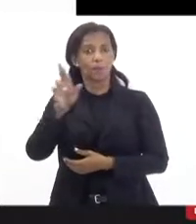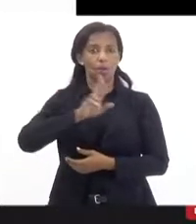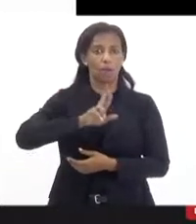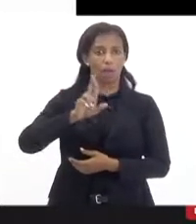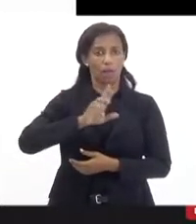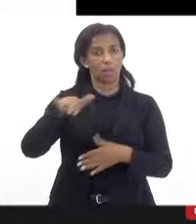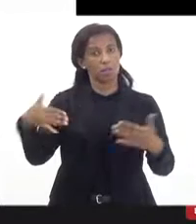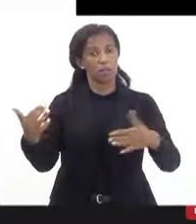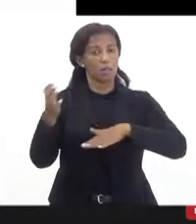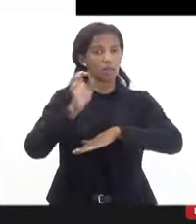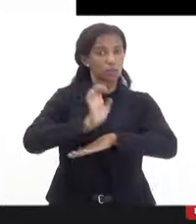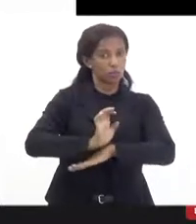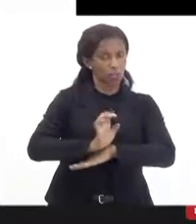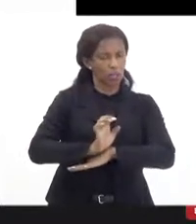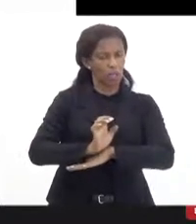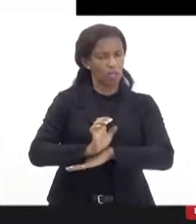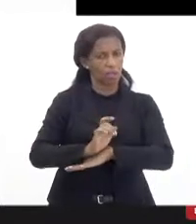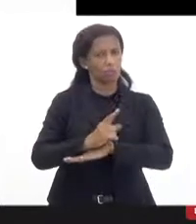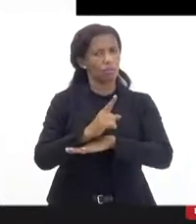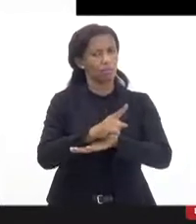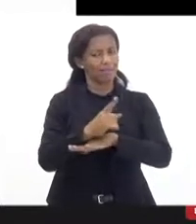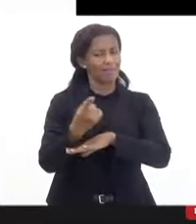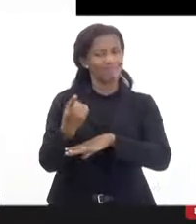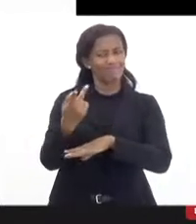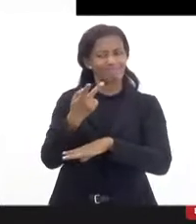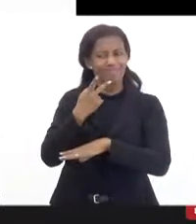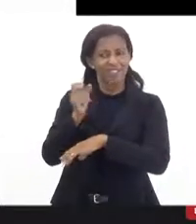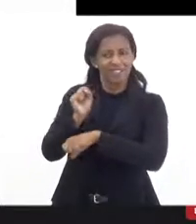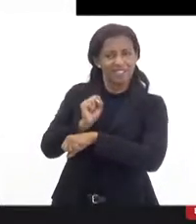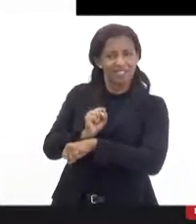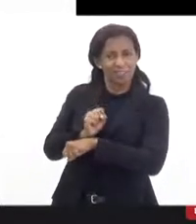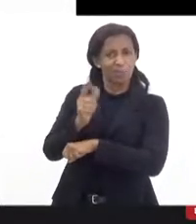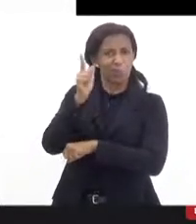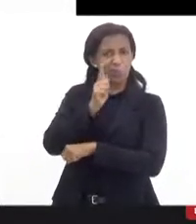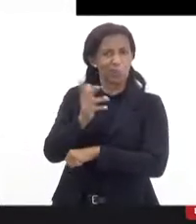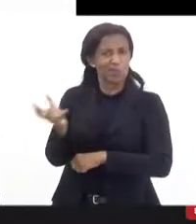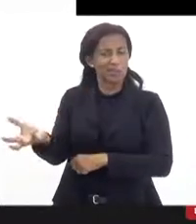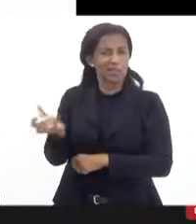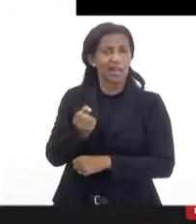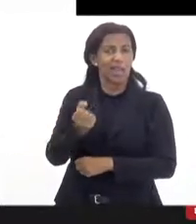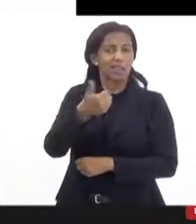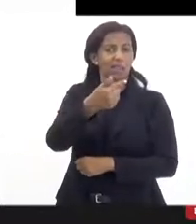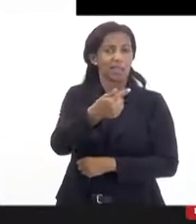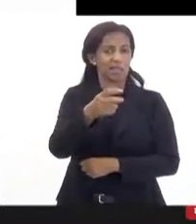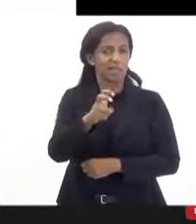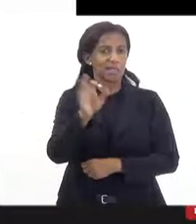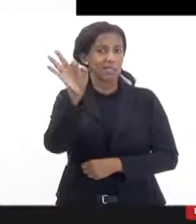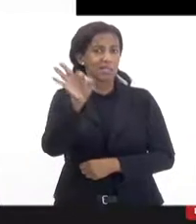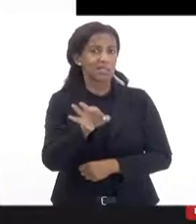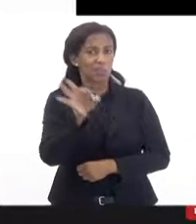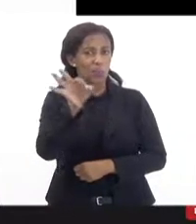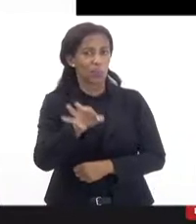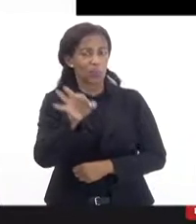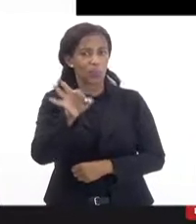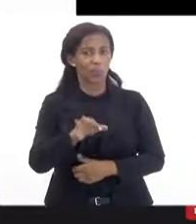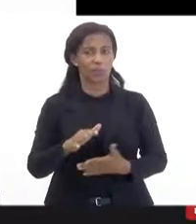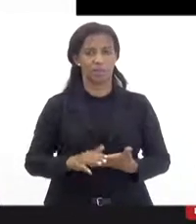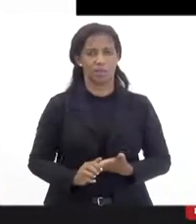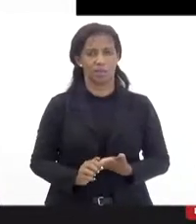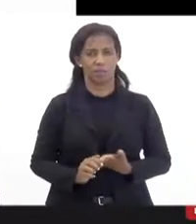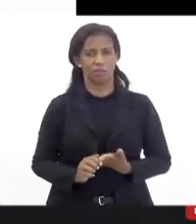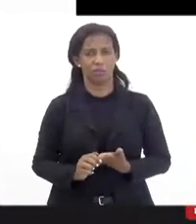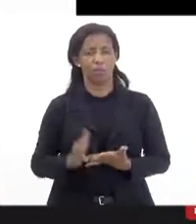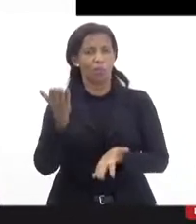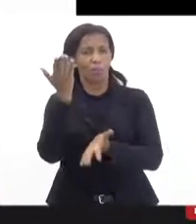caso, o Estado vai admitir que espera recuperar até 75% desse crédito, o máximo que ele admite para perda é